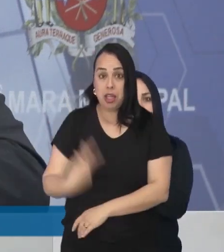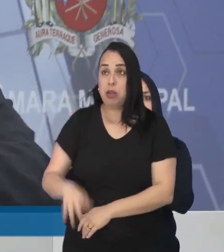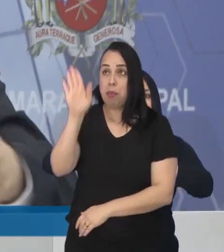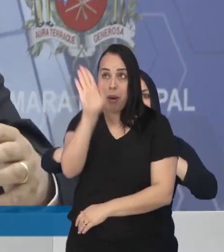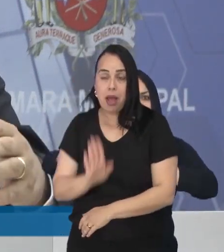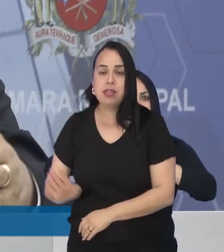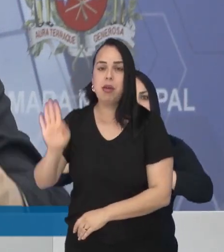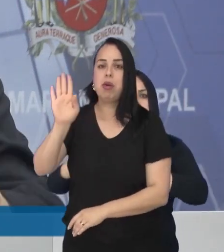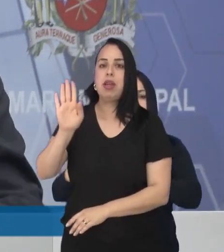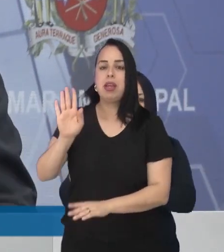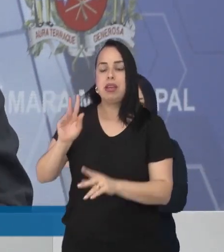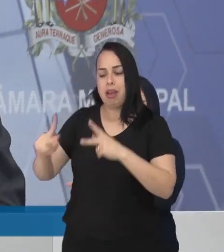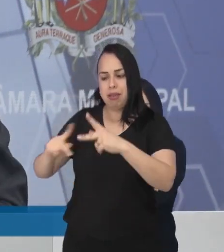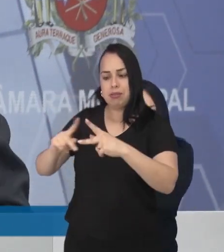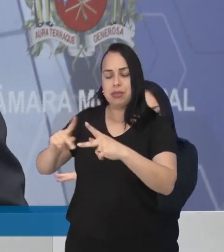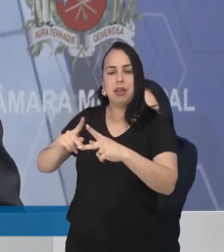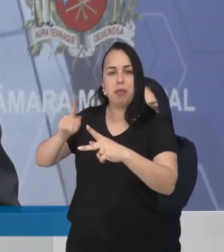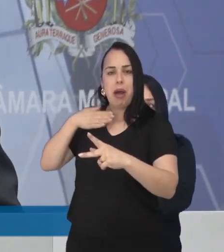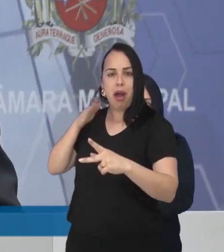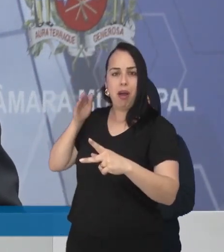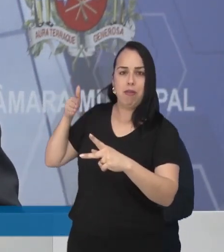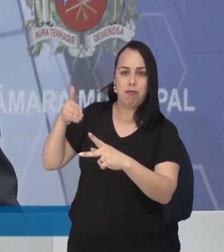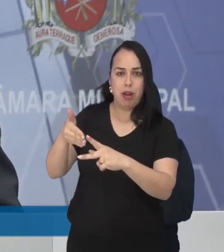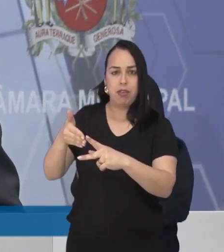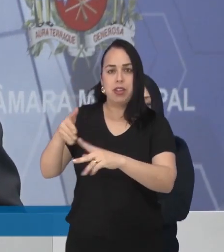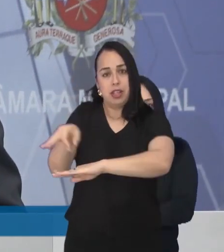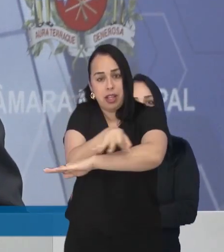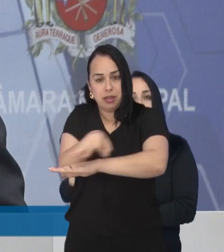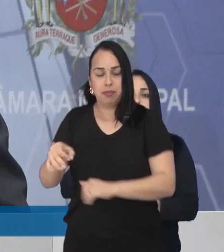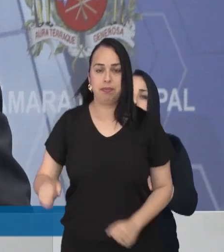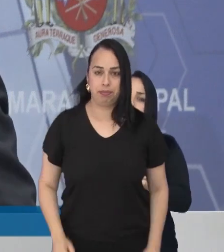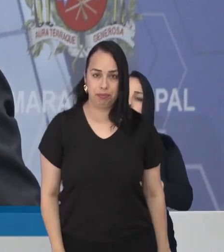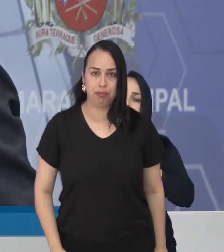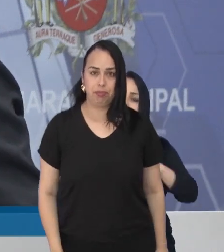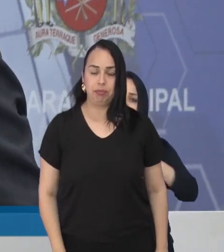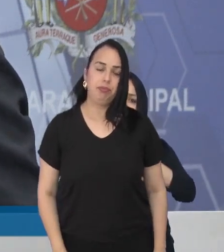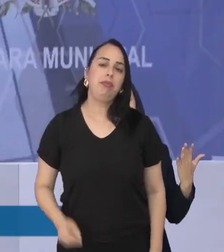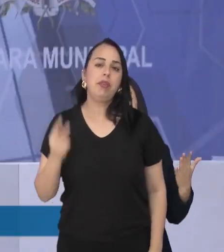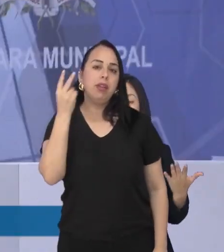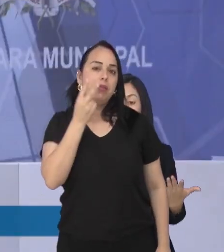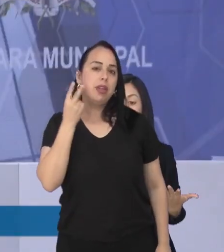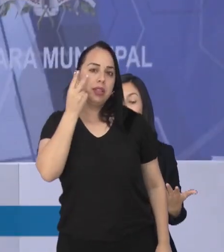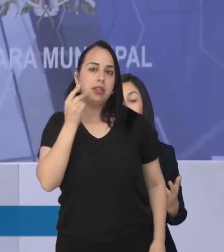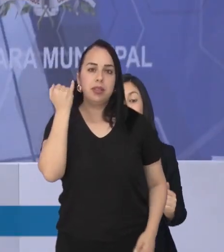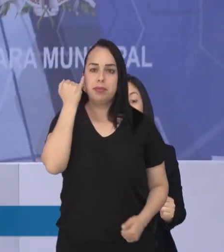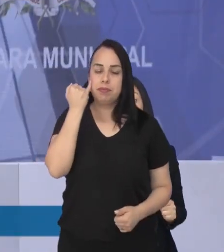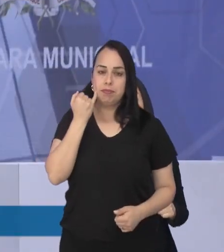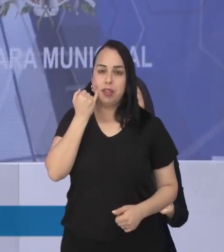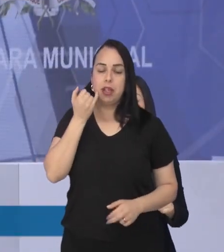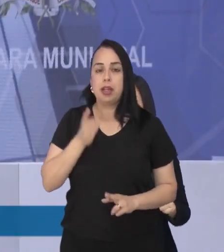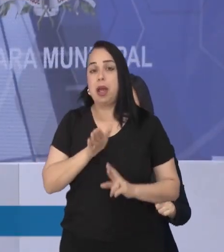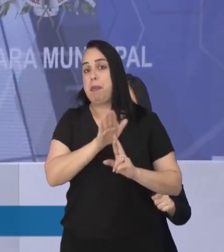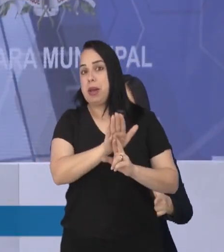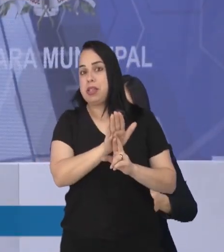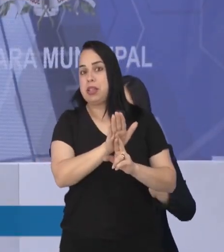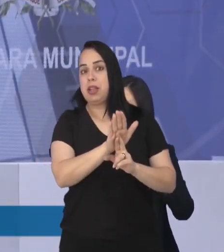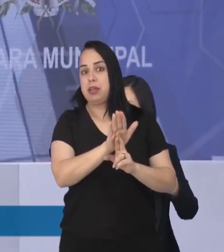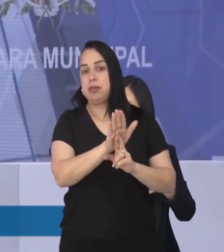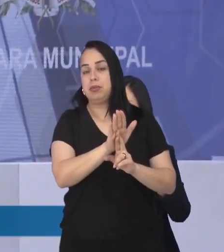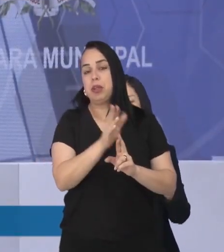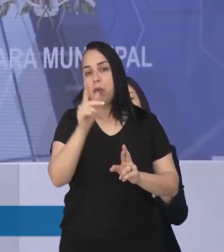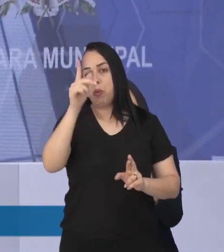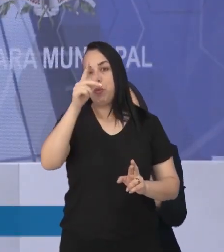design, no Brasil inteiro e tendo São José como esse berço da arquitetura. Os parlamentares Zé Luiz,